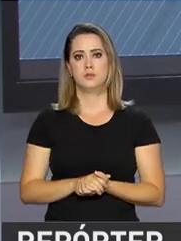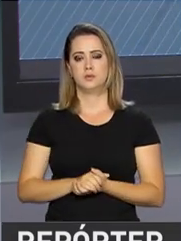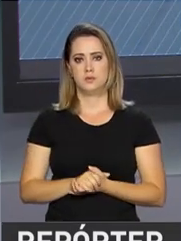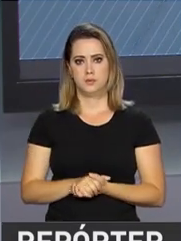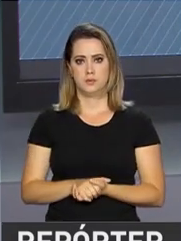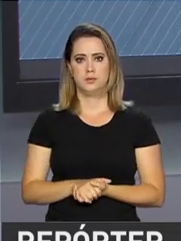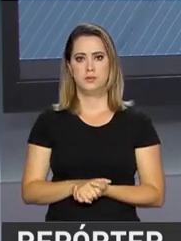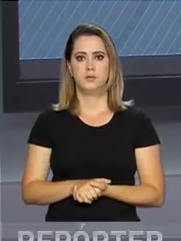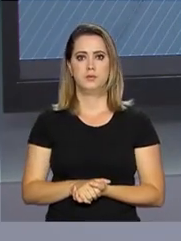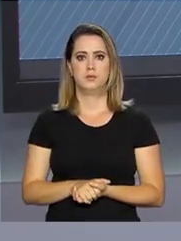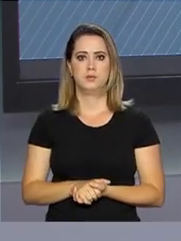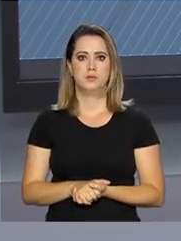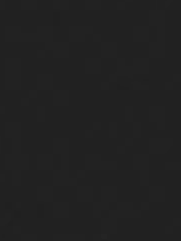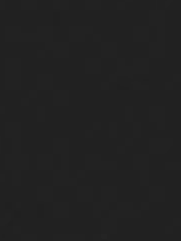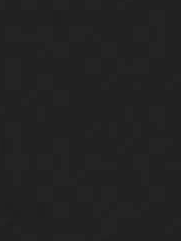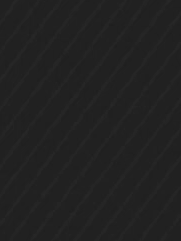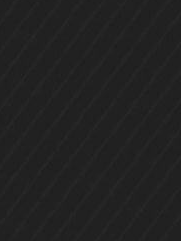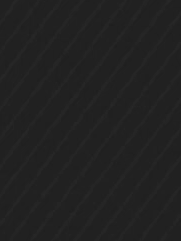federal